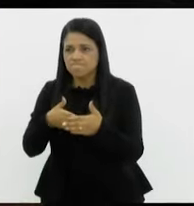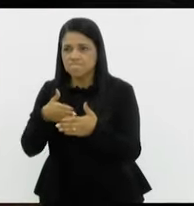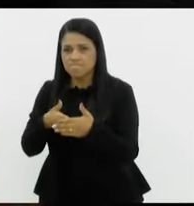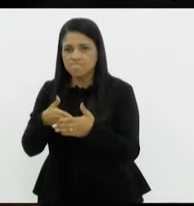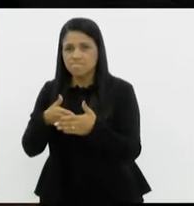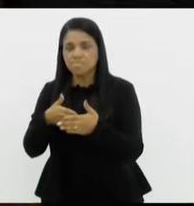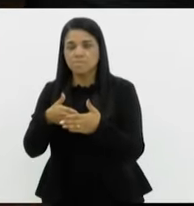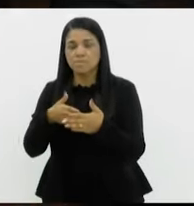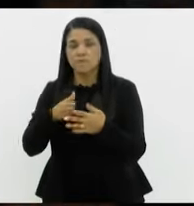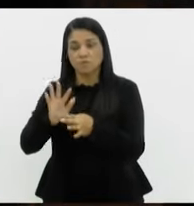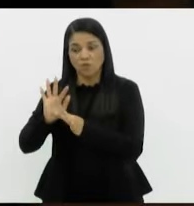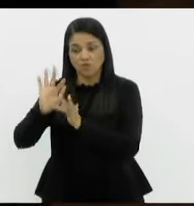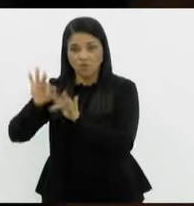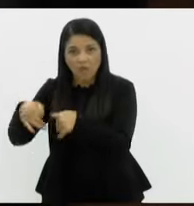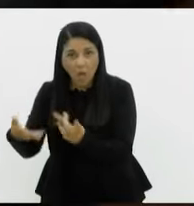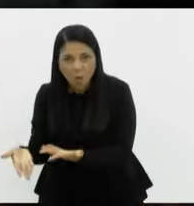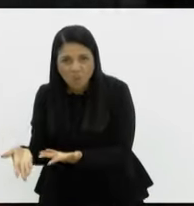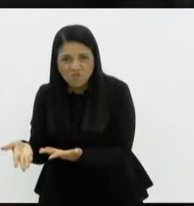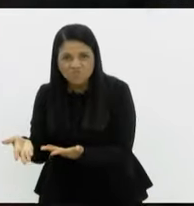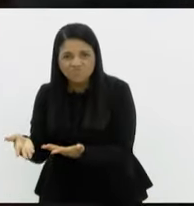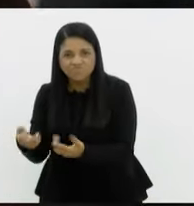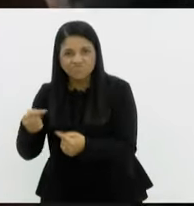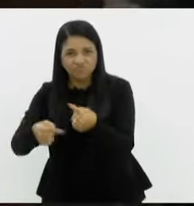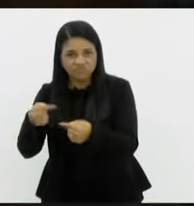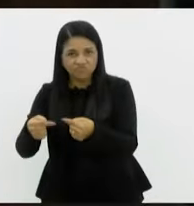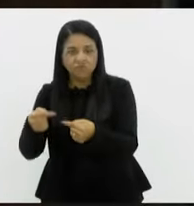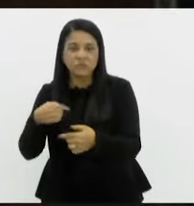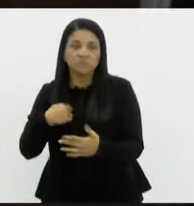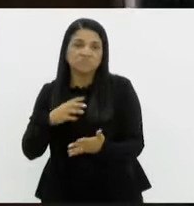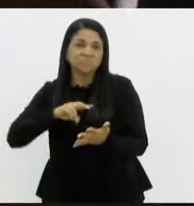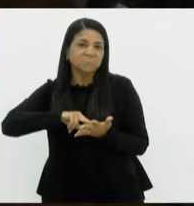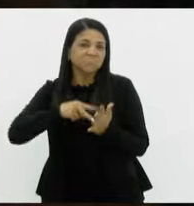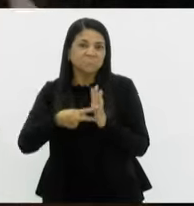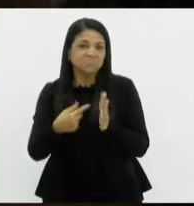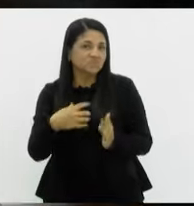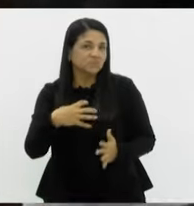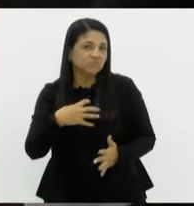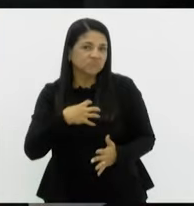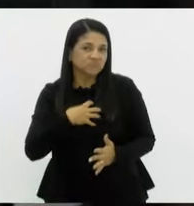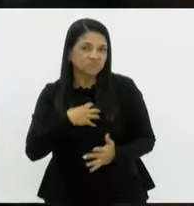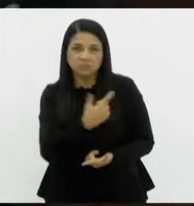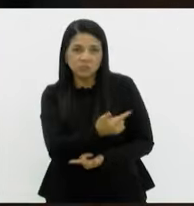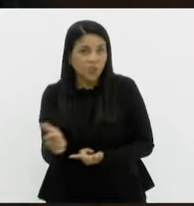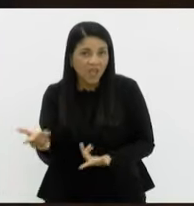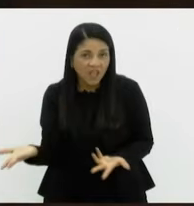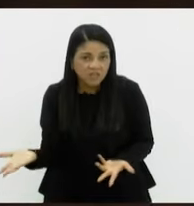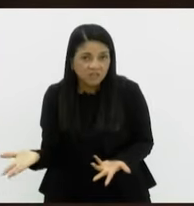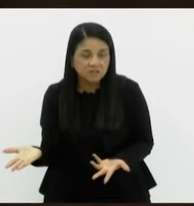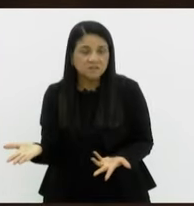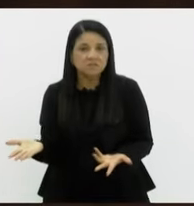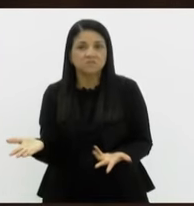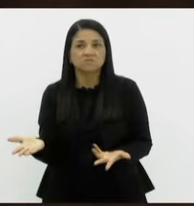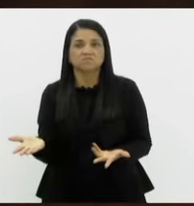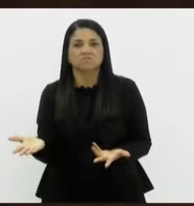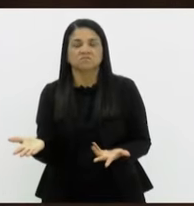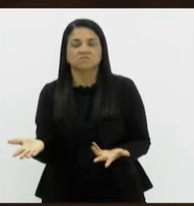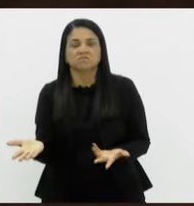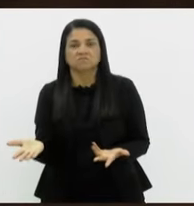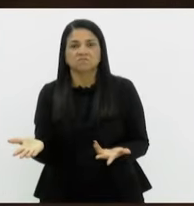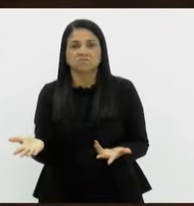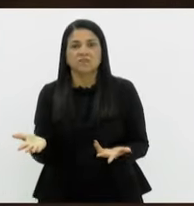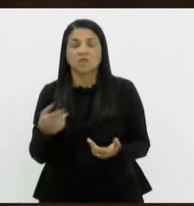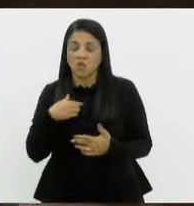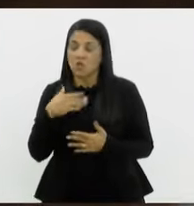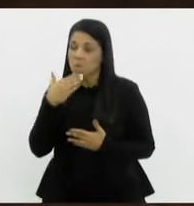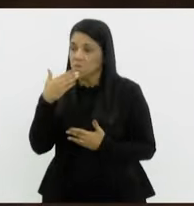para o expediente final, não tem sentido estarmos aqui. Então é fundamental a leitura, e faço isso para a Vossa Excelência, deputado Renan Jordi,